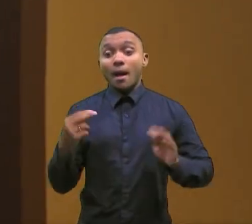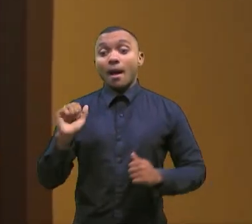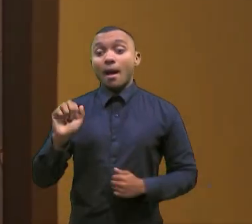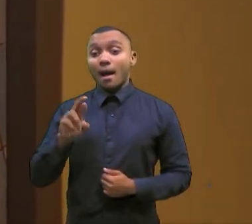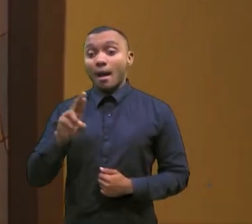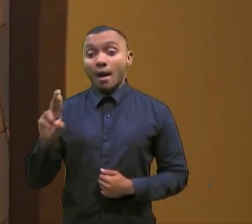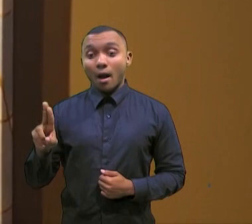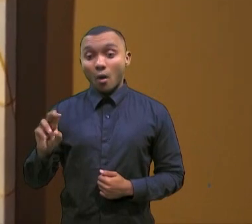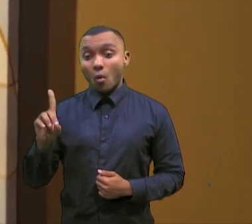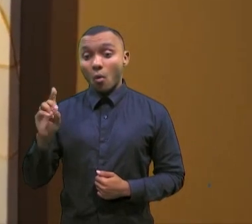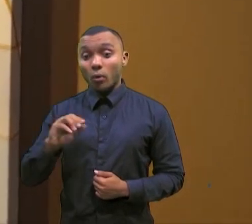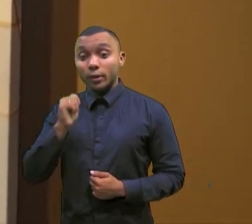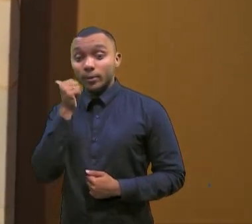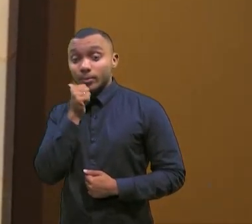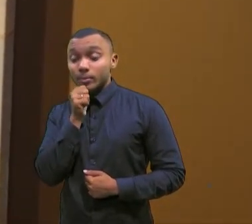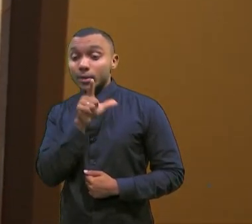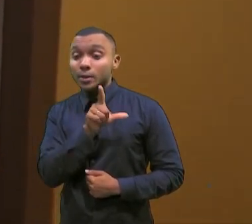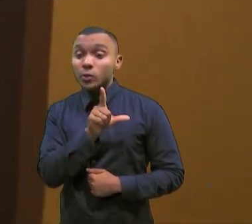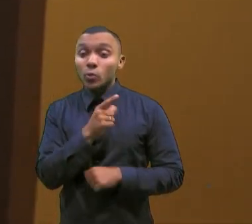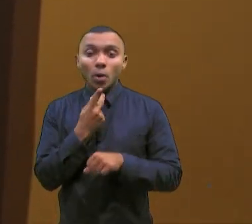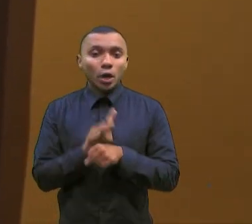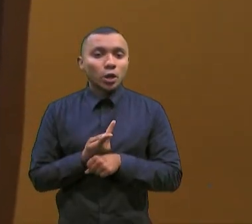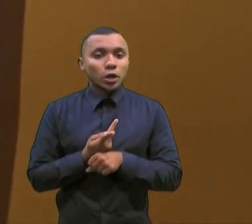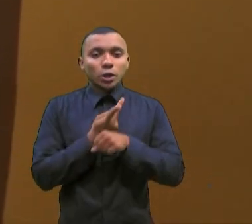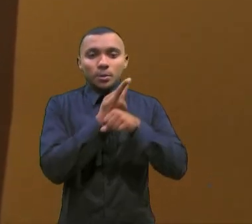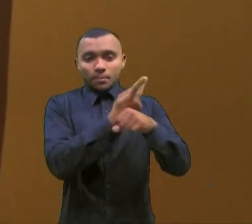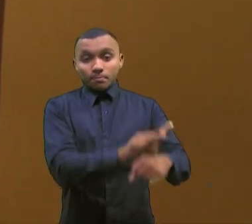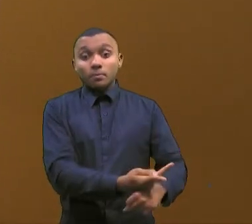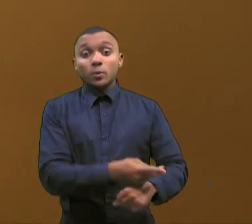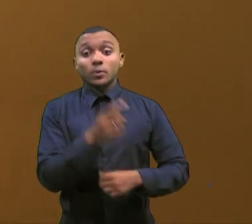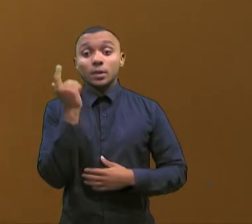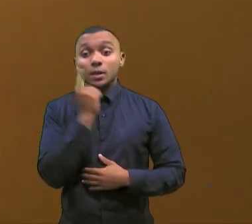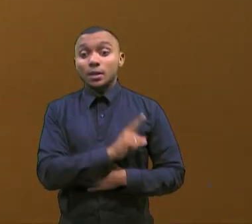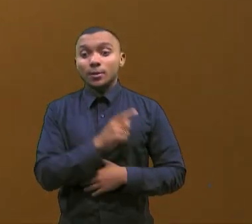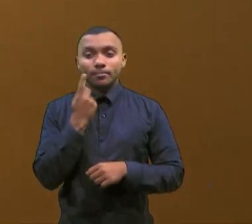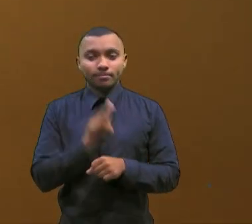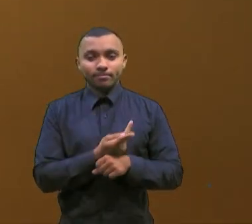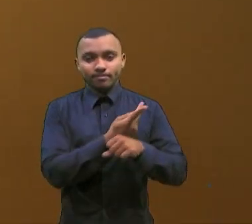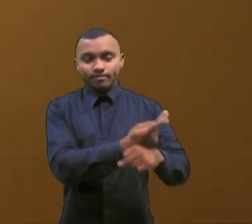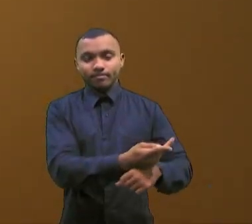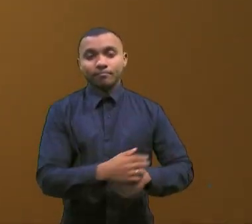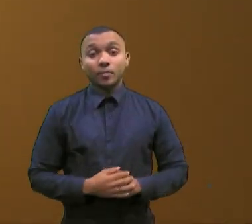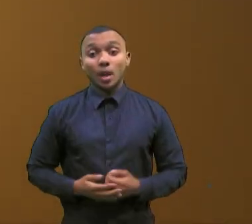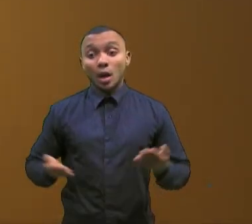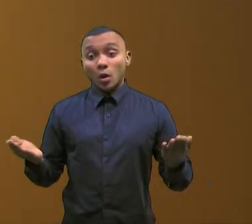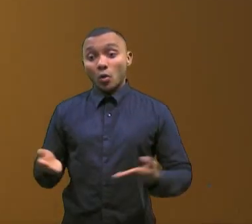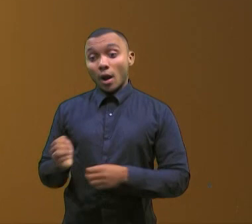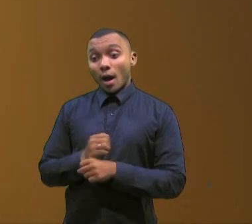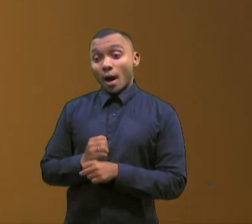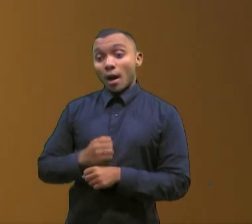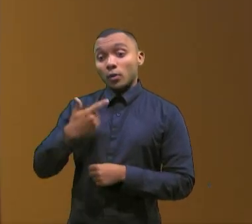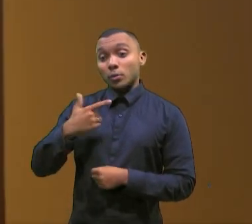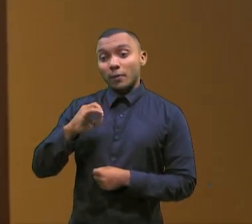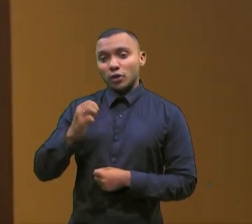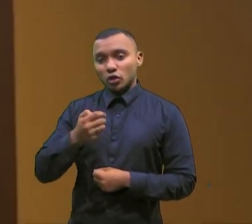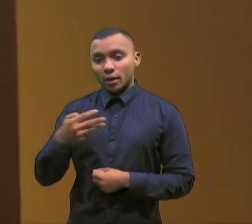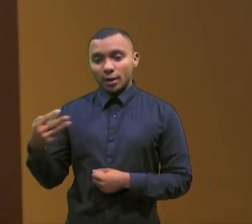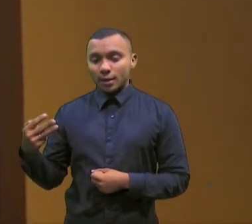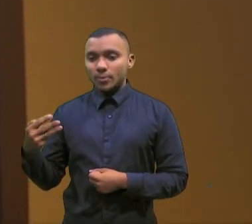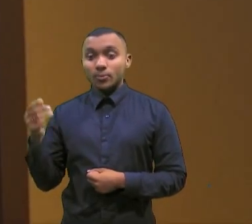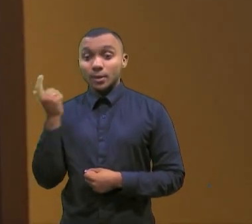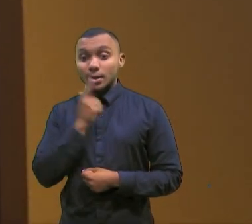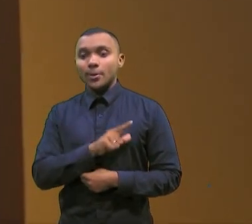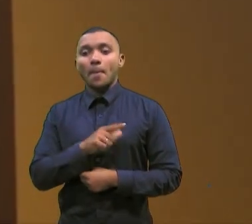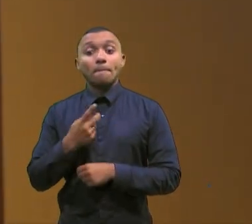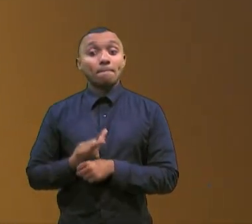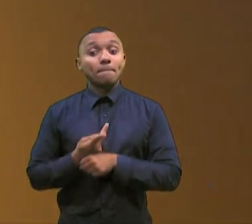artista que ganhou uma premiação, um prêmio de viagem dentro da Unifoplástica. Esse ano, por ser o ano dos 50 anos, a Unifor instituiu o